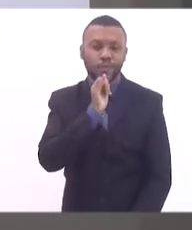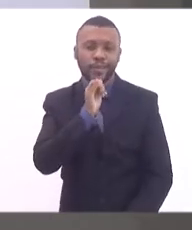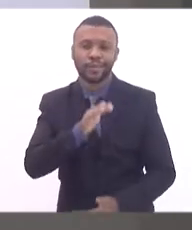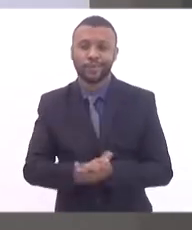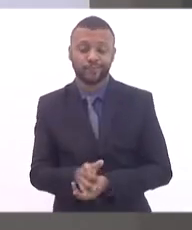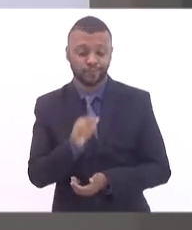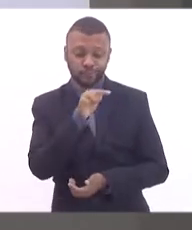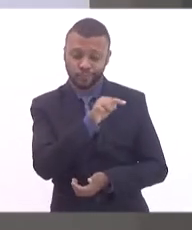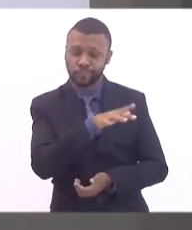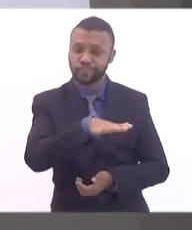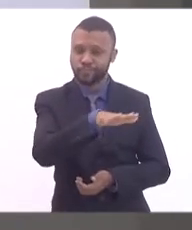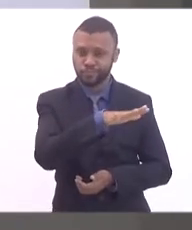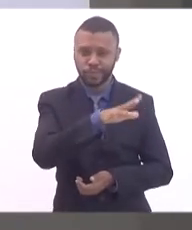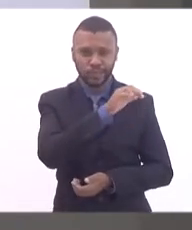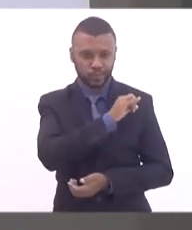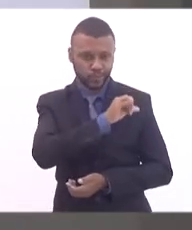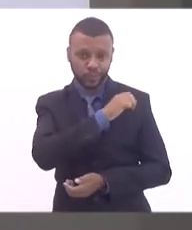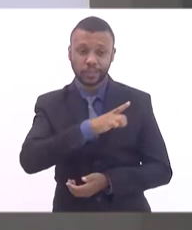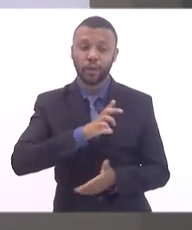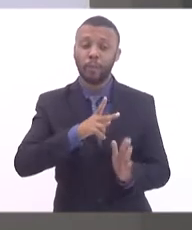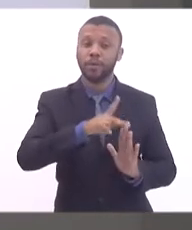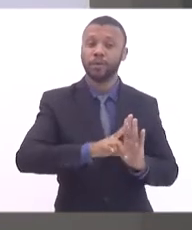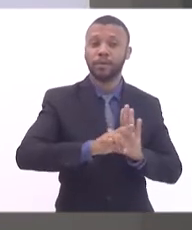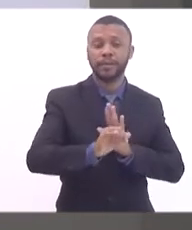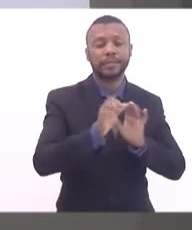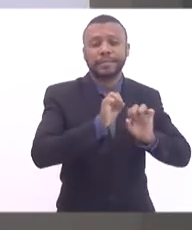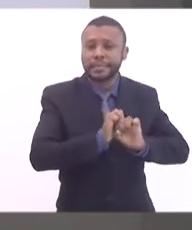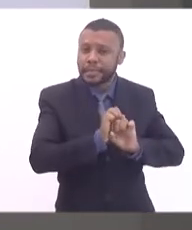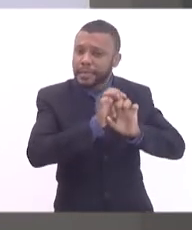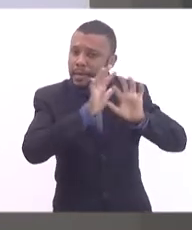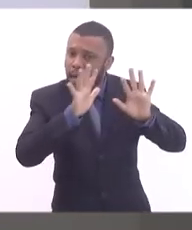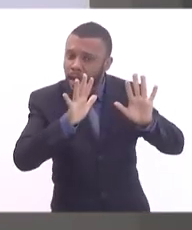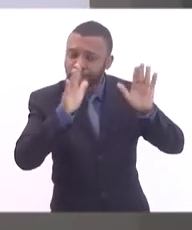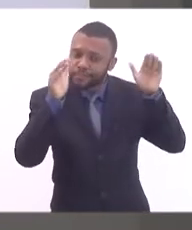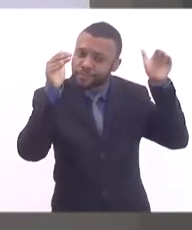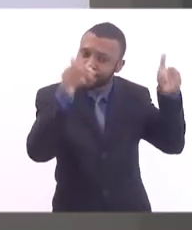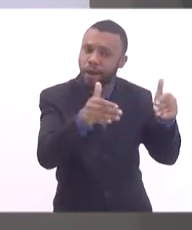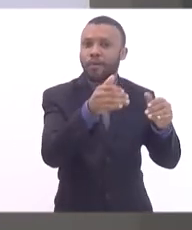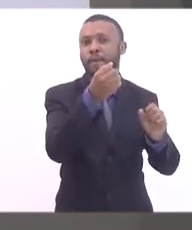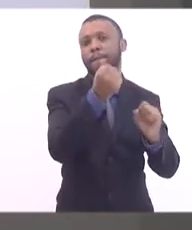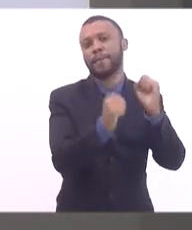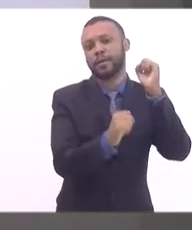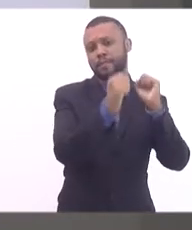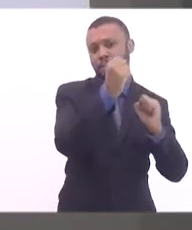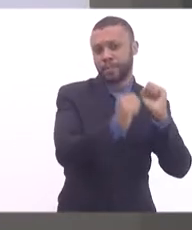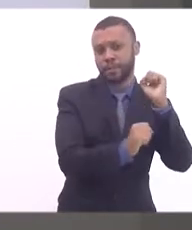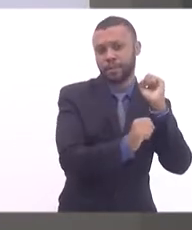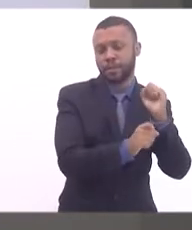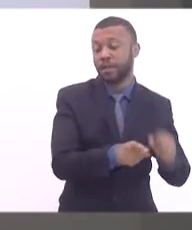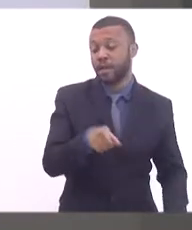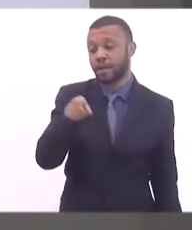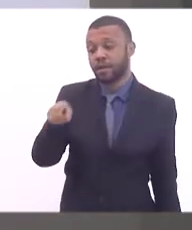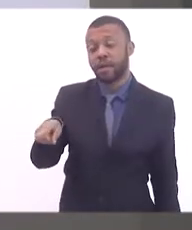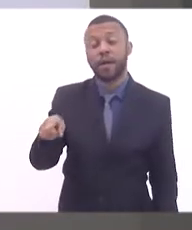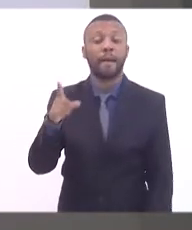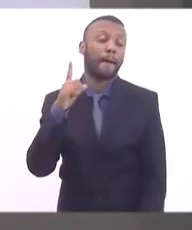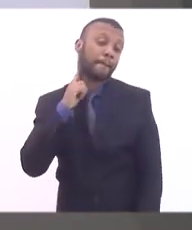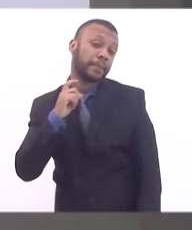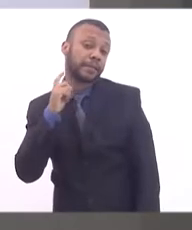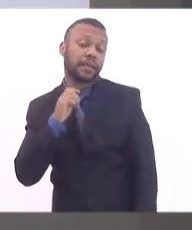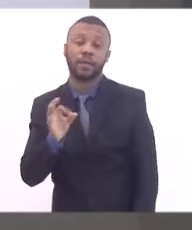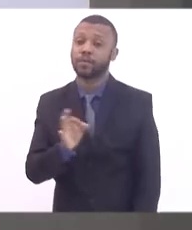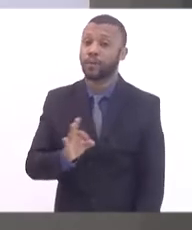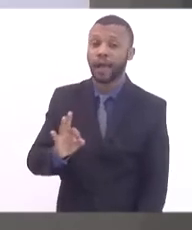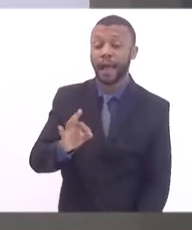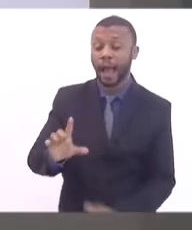projeto de lei é bem visível aqui é bem determinado pela empresa de Minas Gerais não ele tem leite que são mais